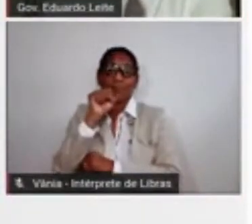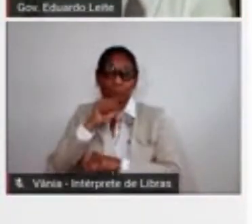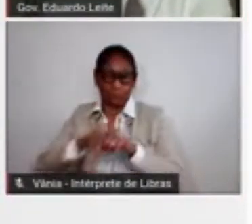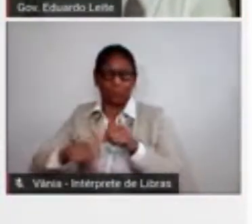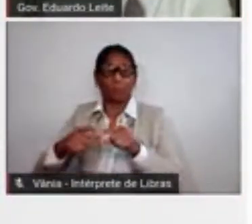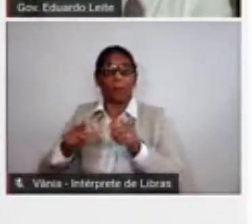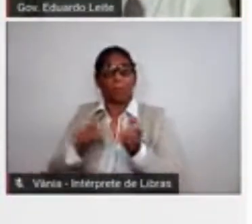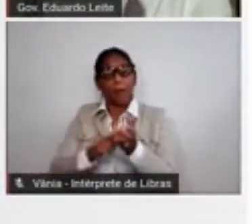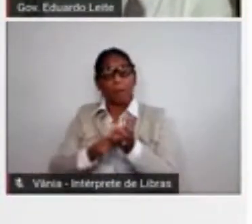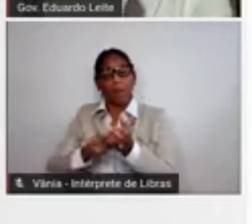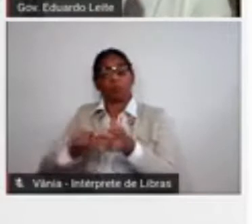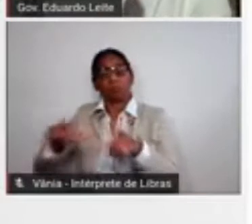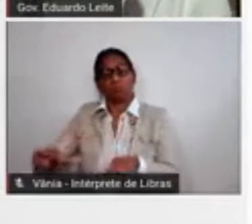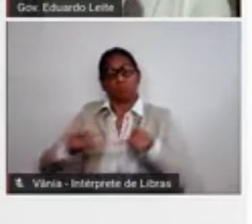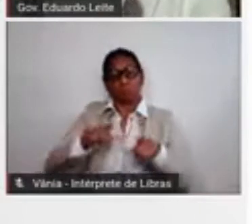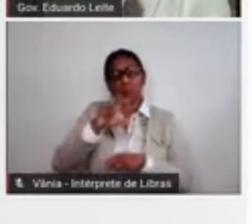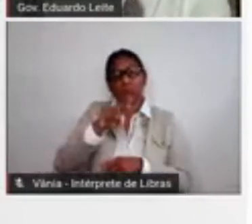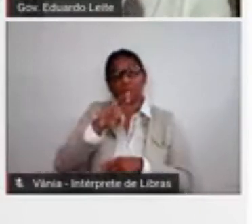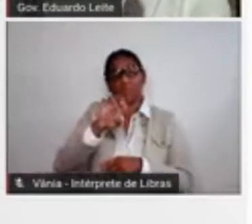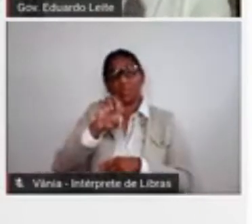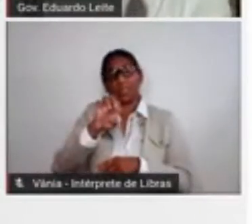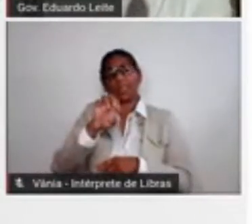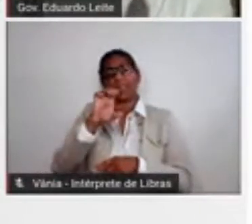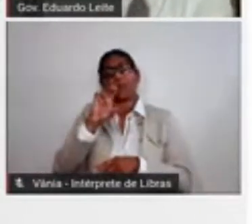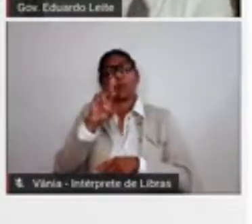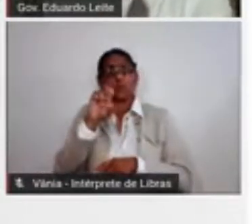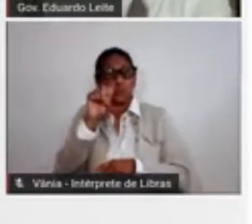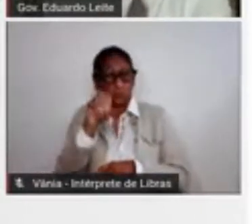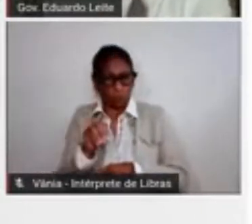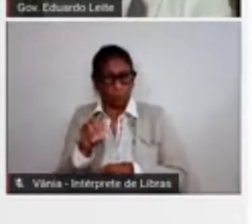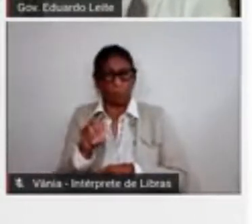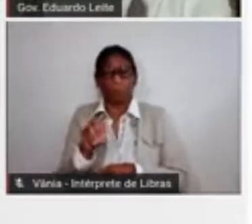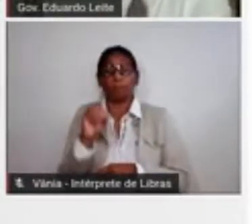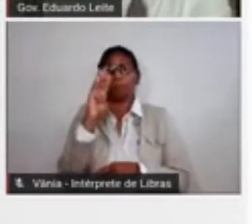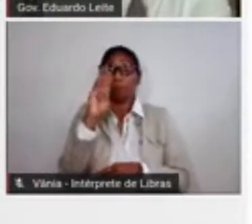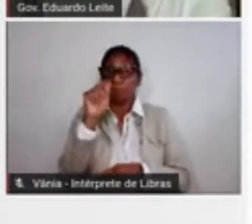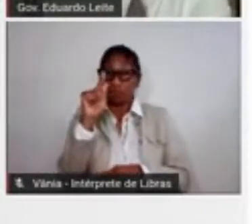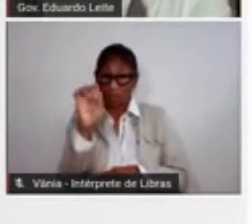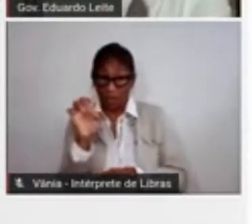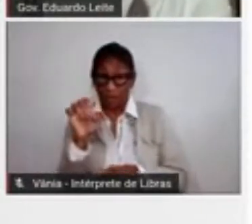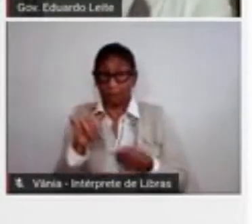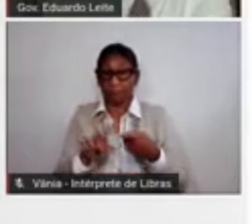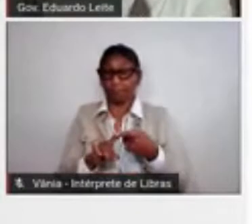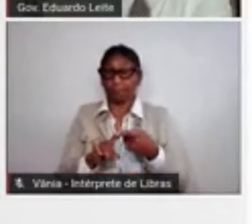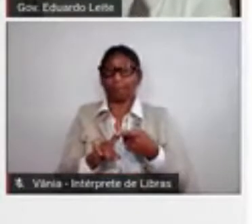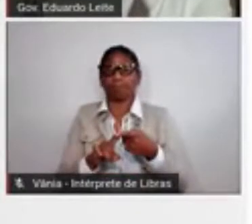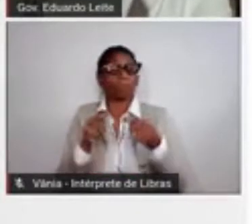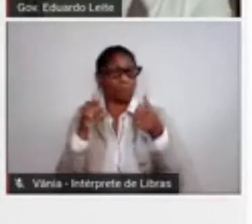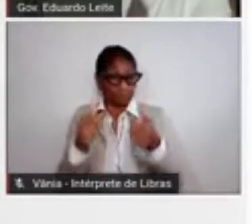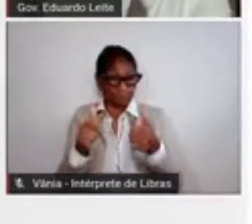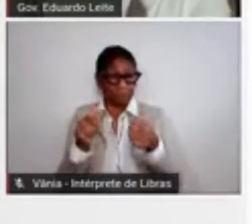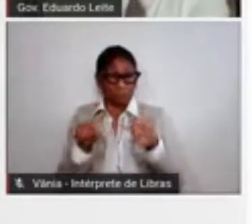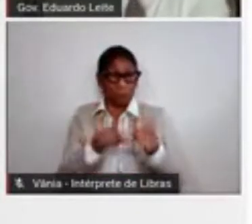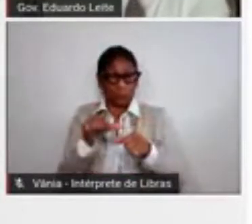nós analisamos foram os recursos da região de Bagé, aliás, que foram deferidos, os de Bagé,